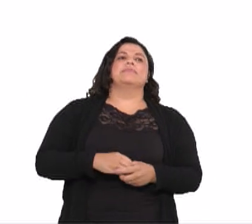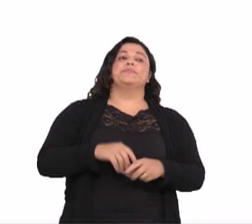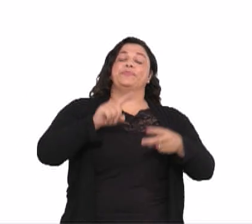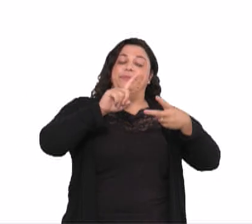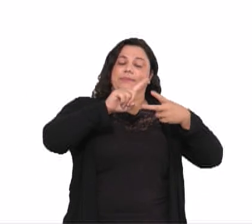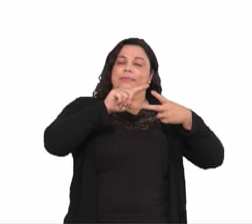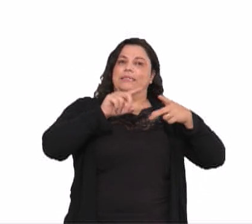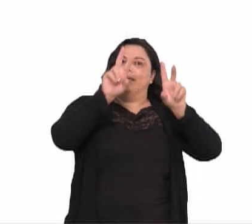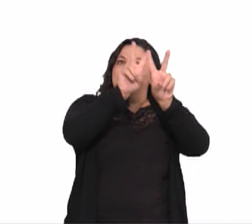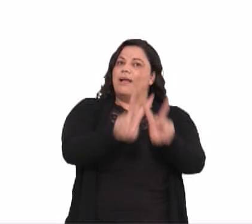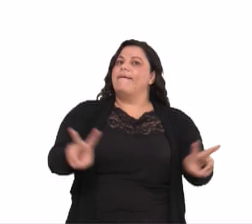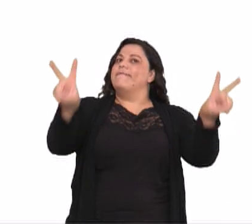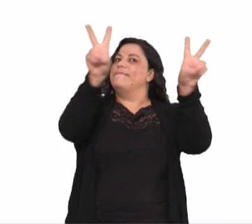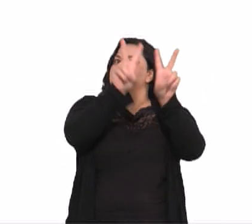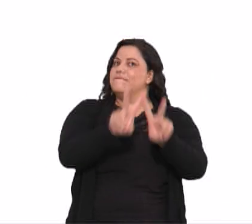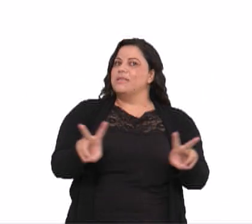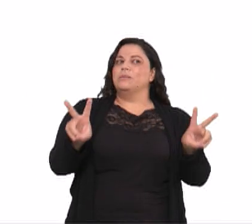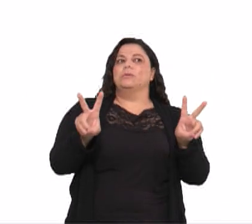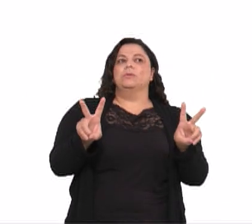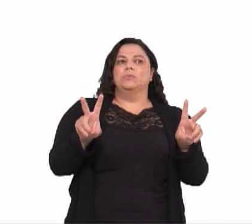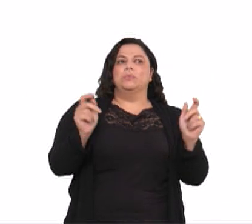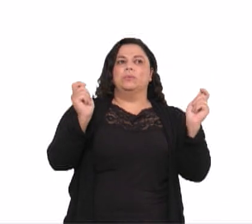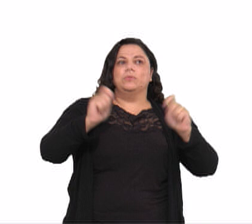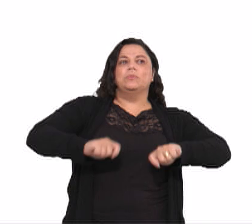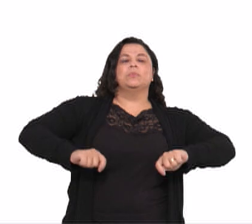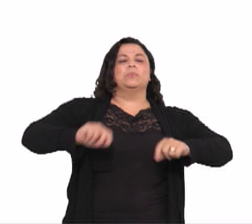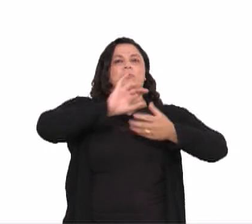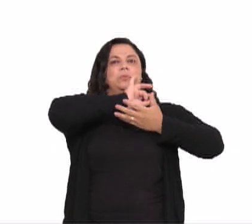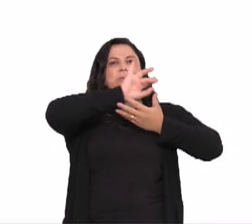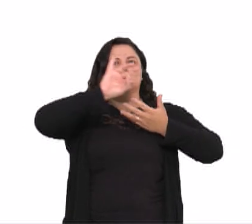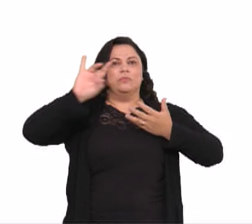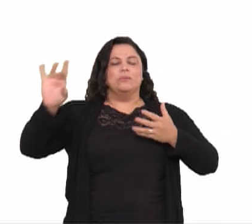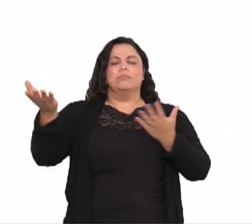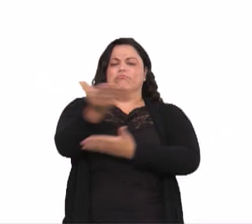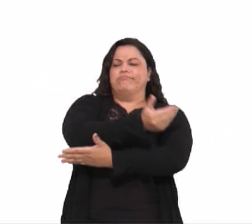virtude específica. E, na sequência, né, a